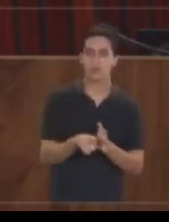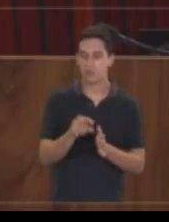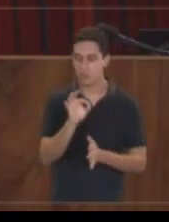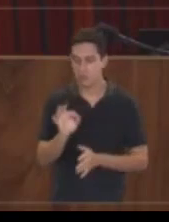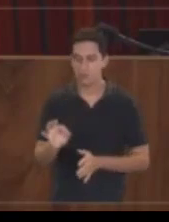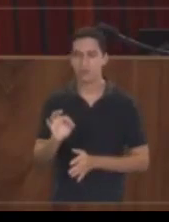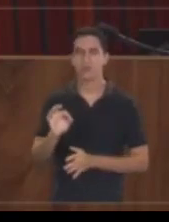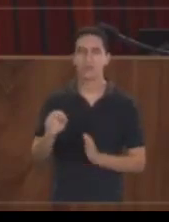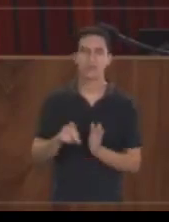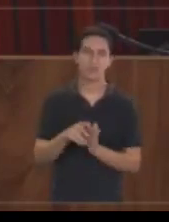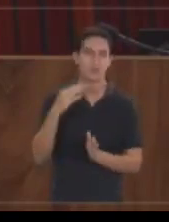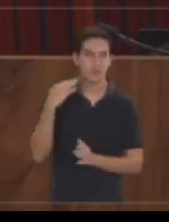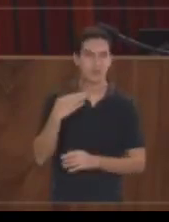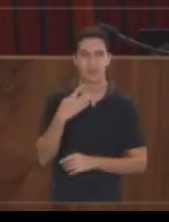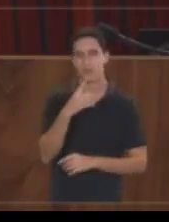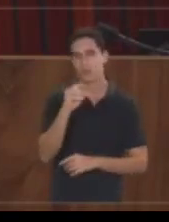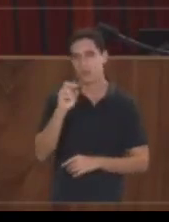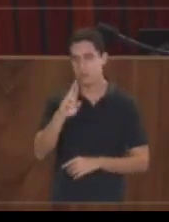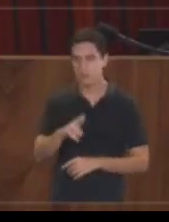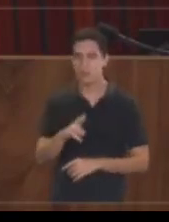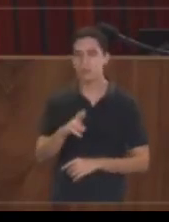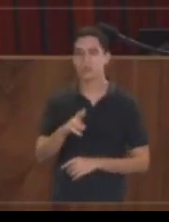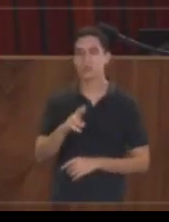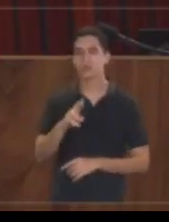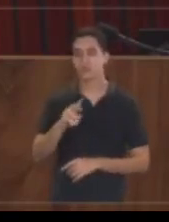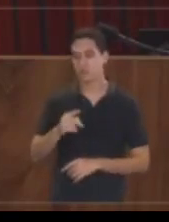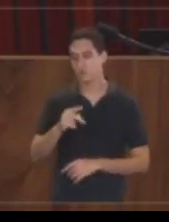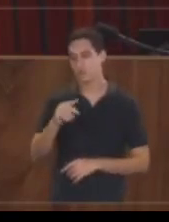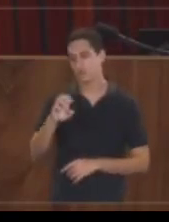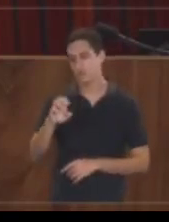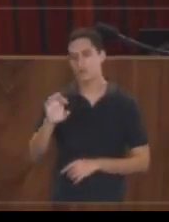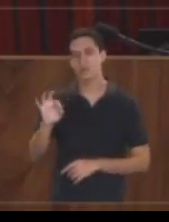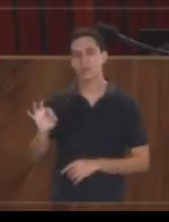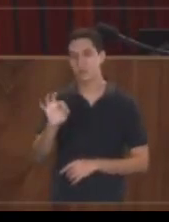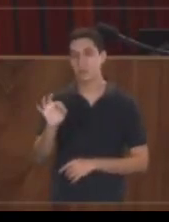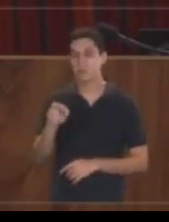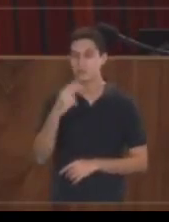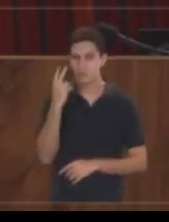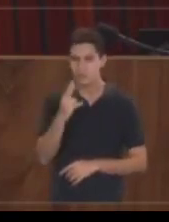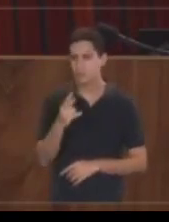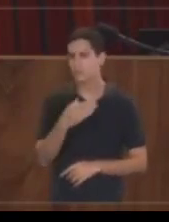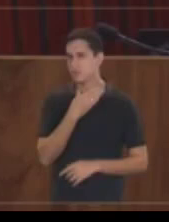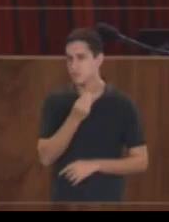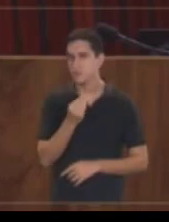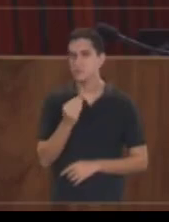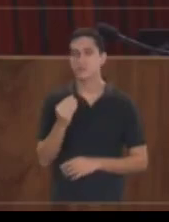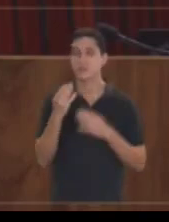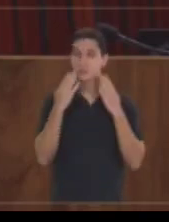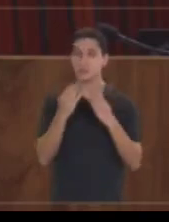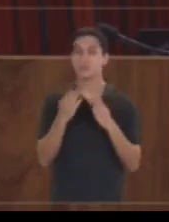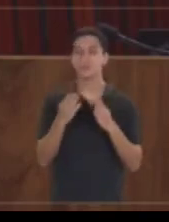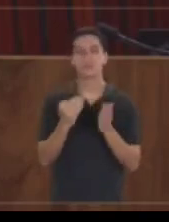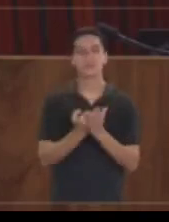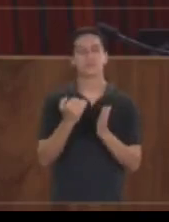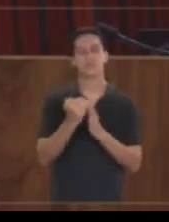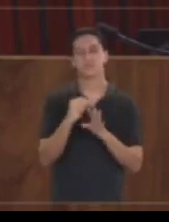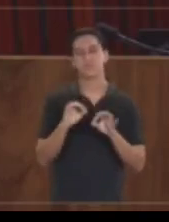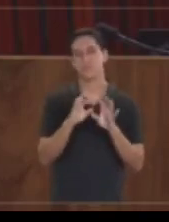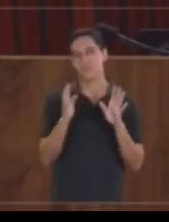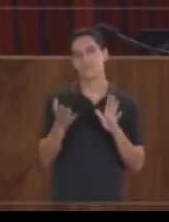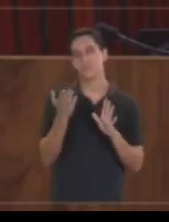de cartão de crédito, R$ 10,45. O intuito da fraude fica, portanto, ainda mais